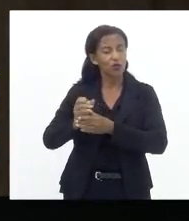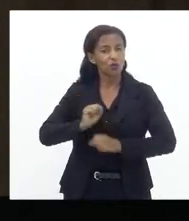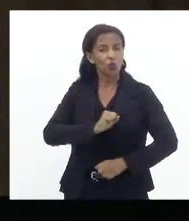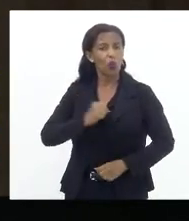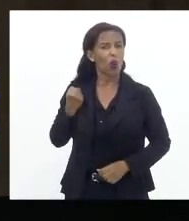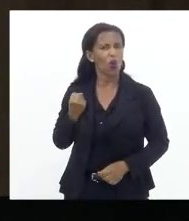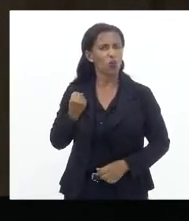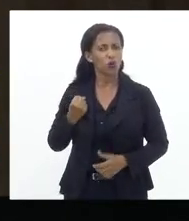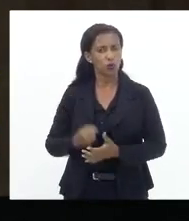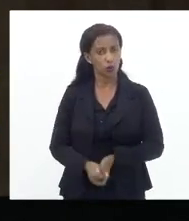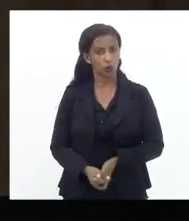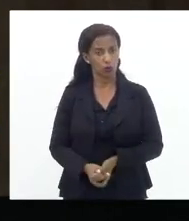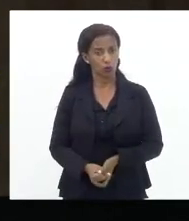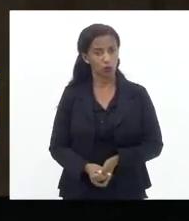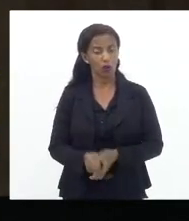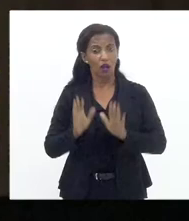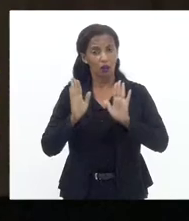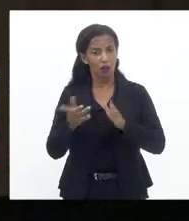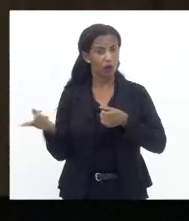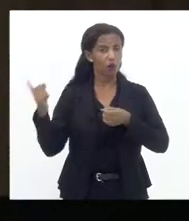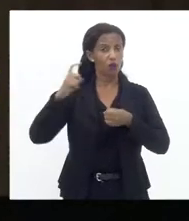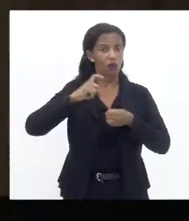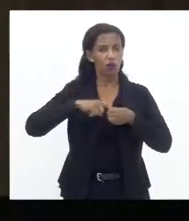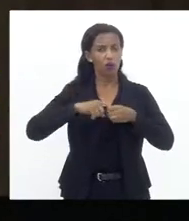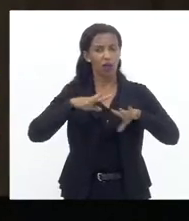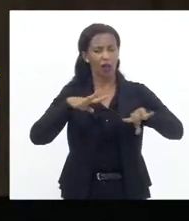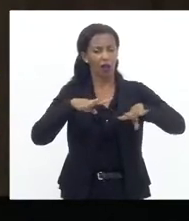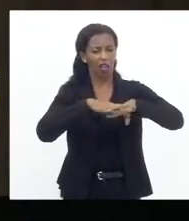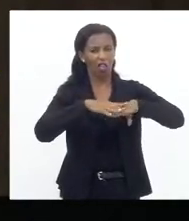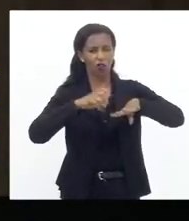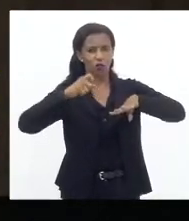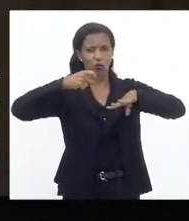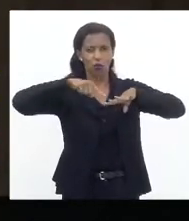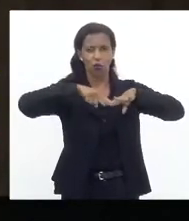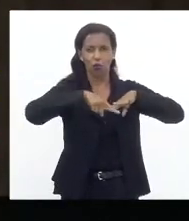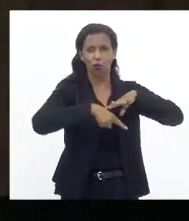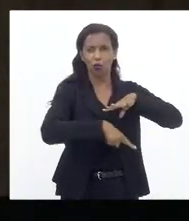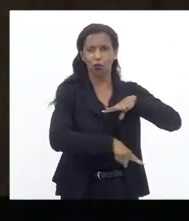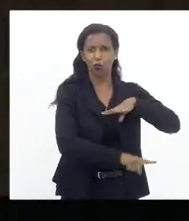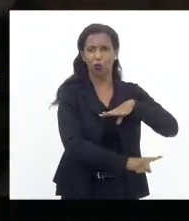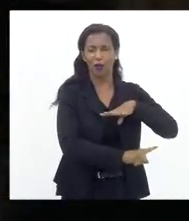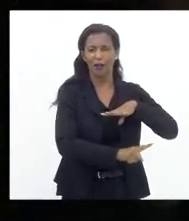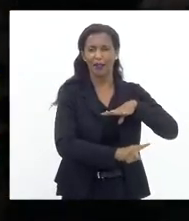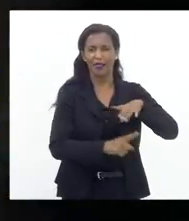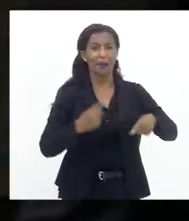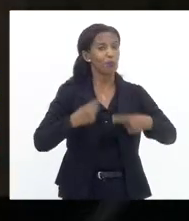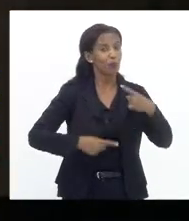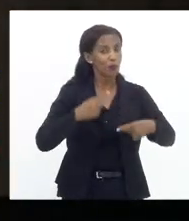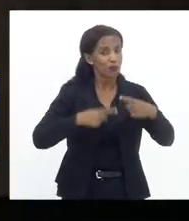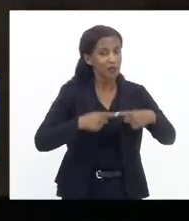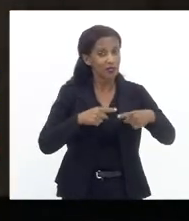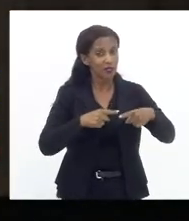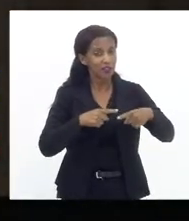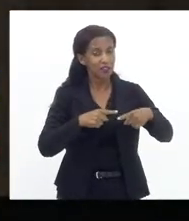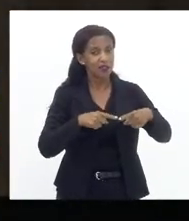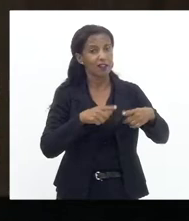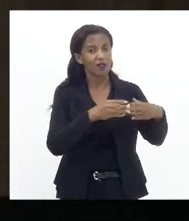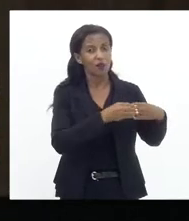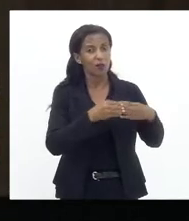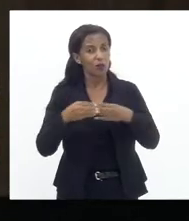vão Sem dúvida nenhuma voltar para o esgoto da política que foi